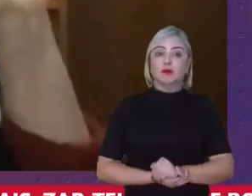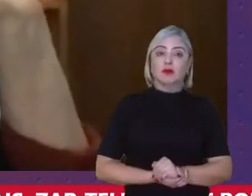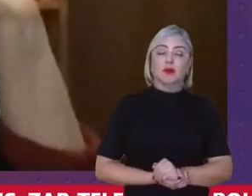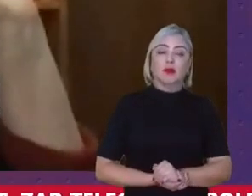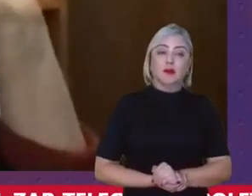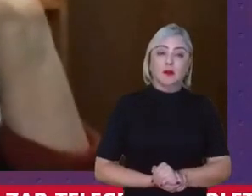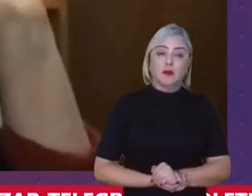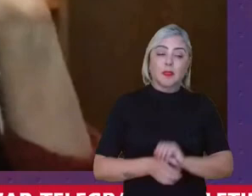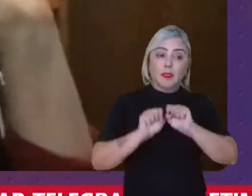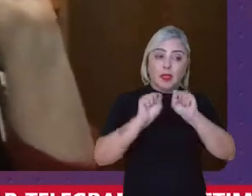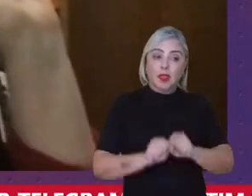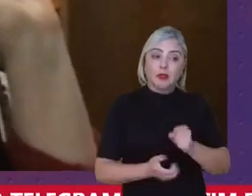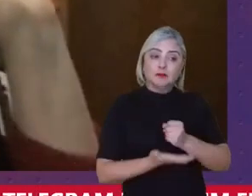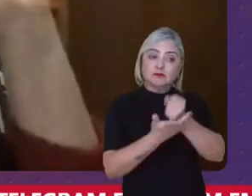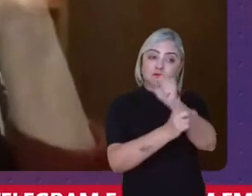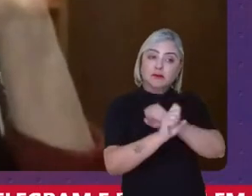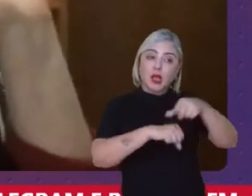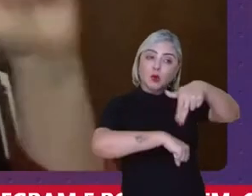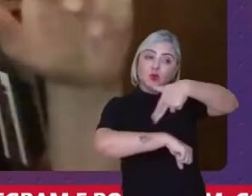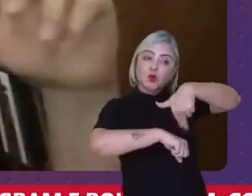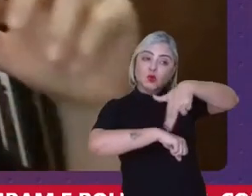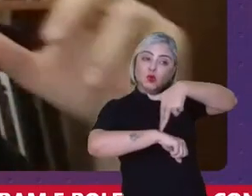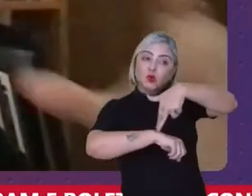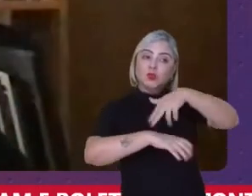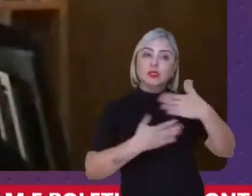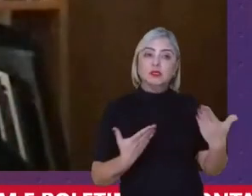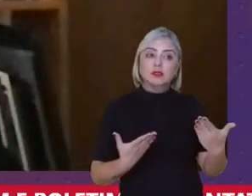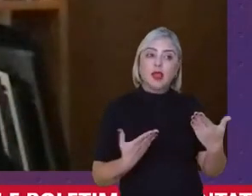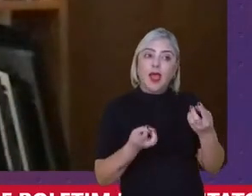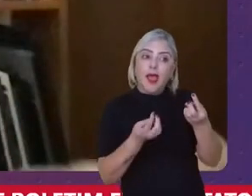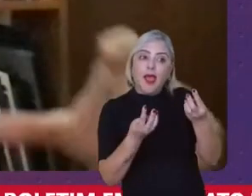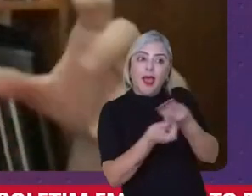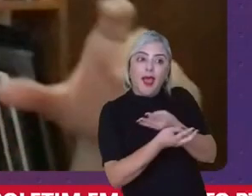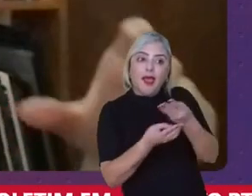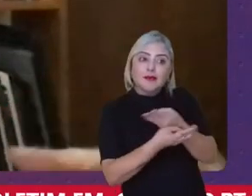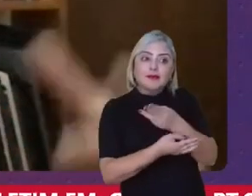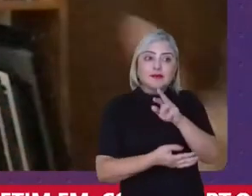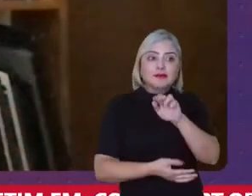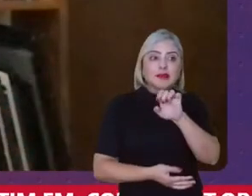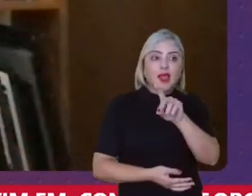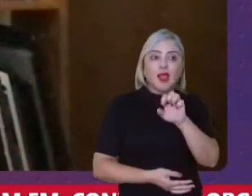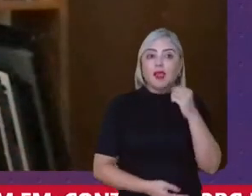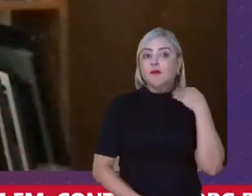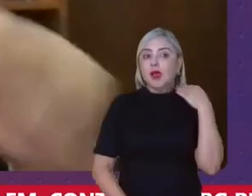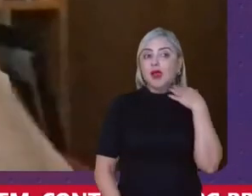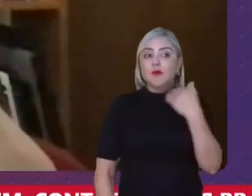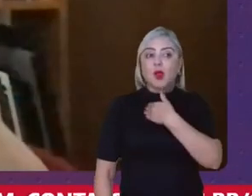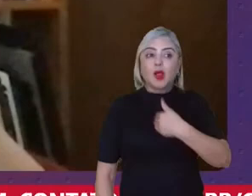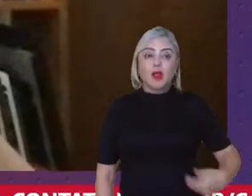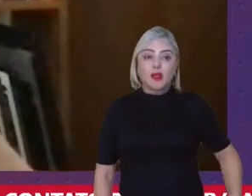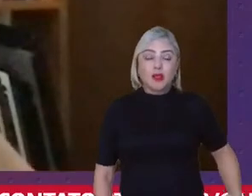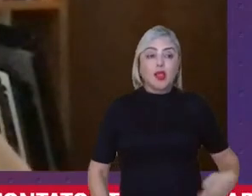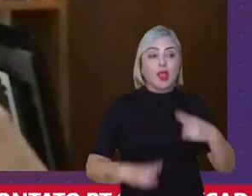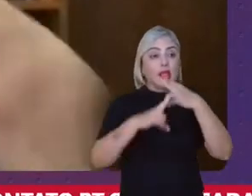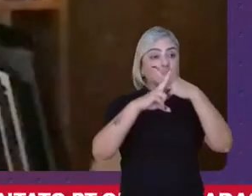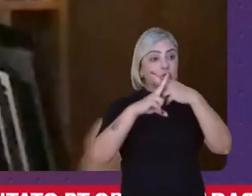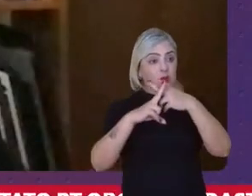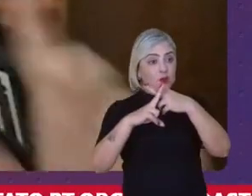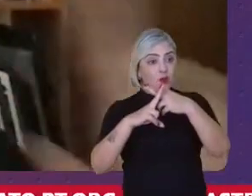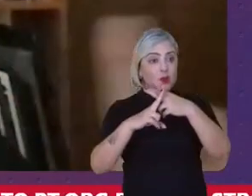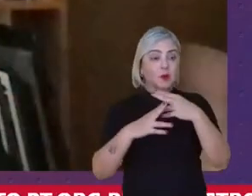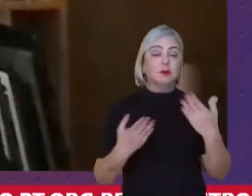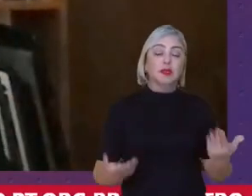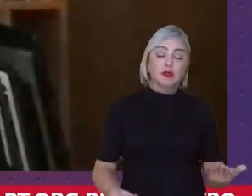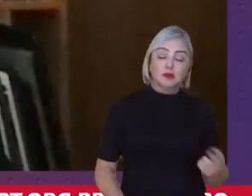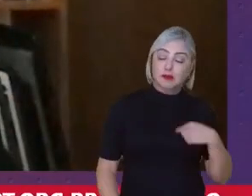Nacional de Assistência Social, né? As redes dos nossos bancos públicos, como é o caso da Caixa Econômica.